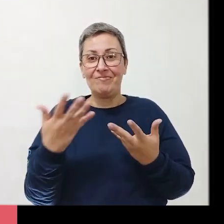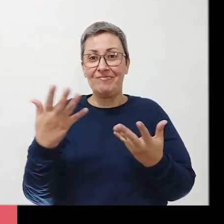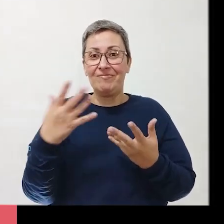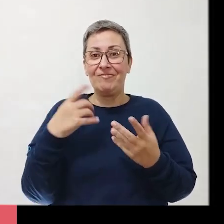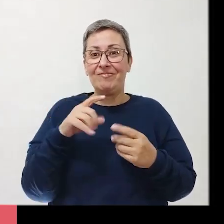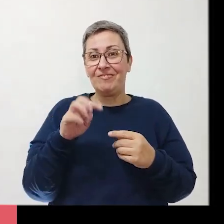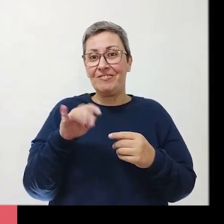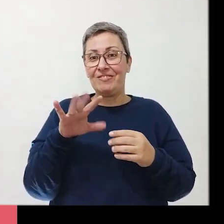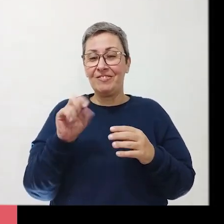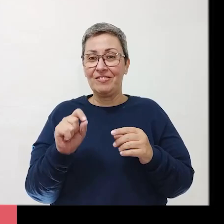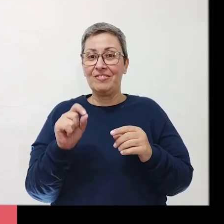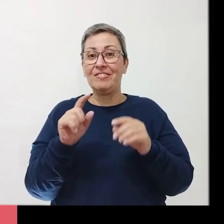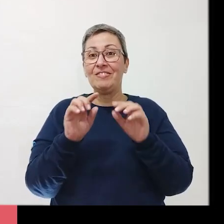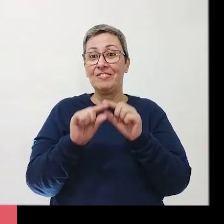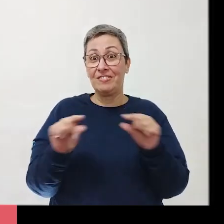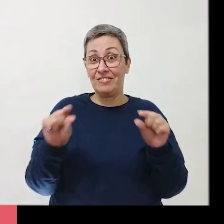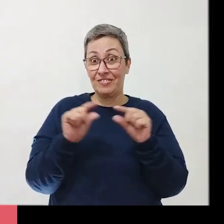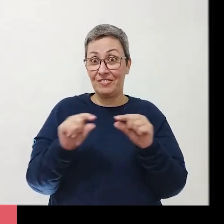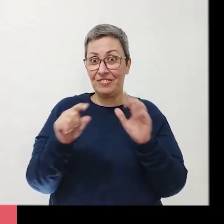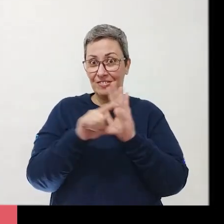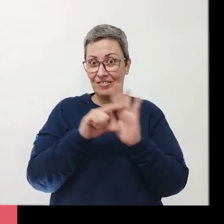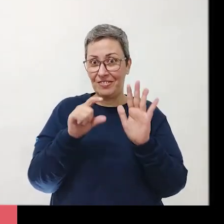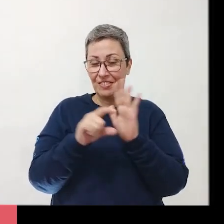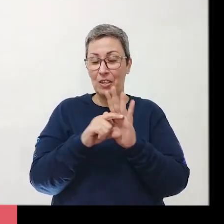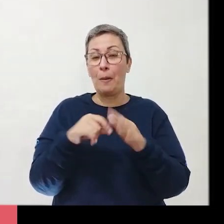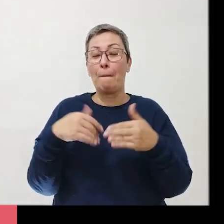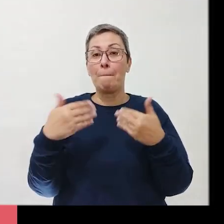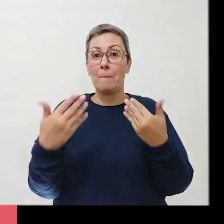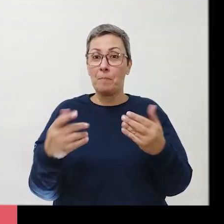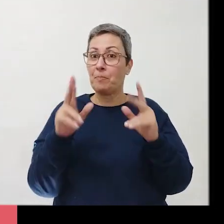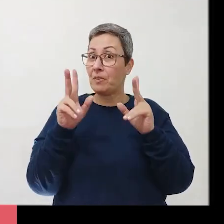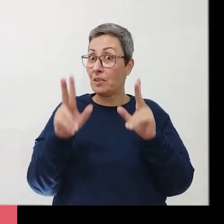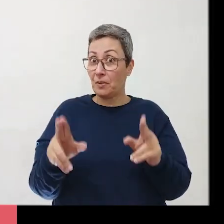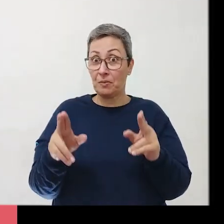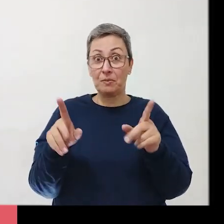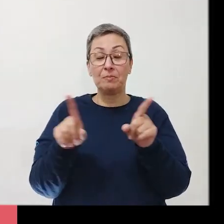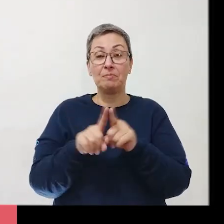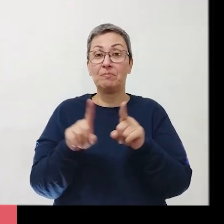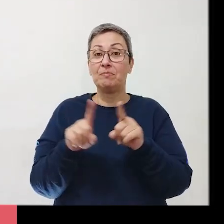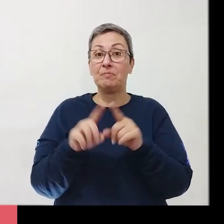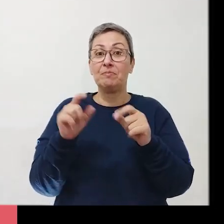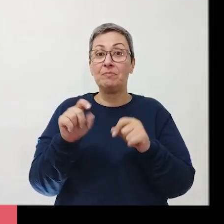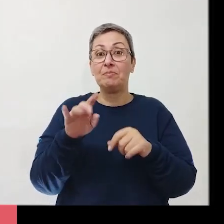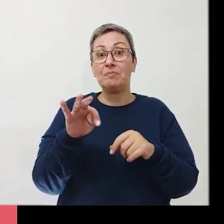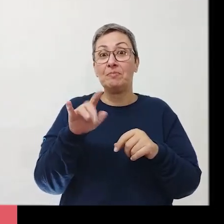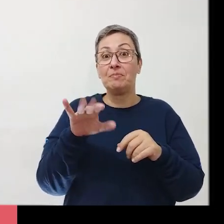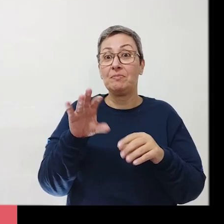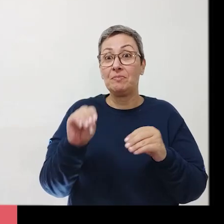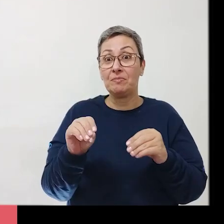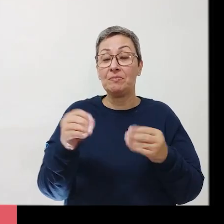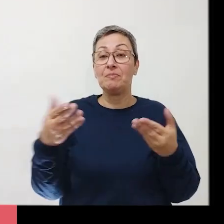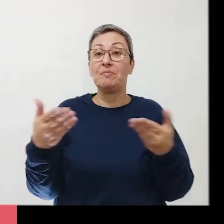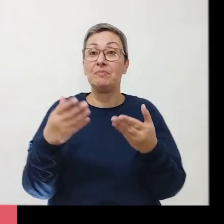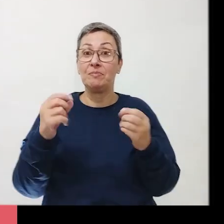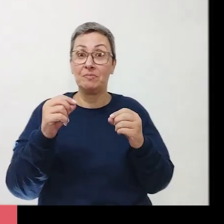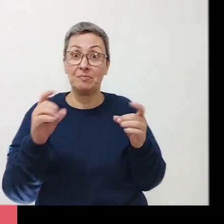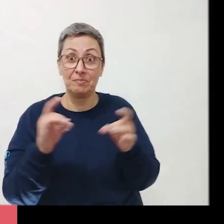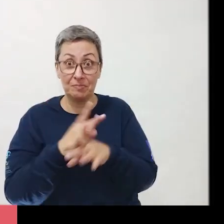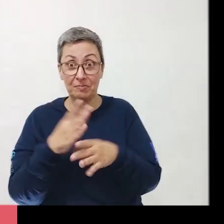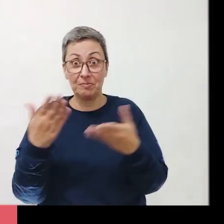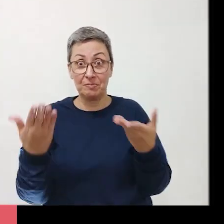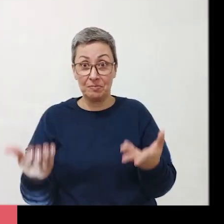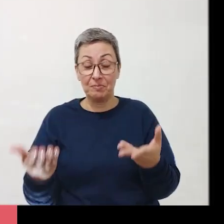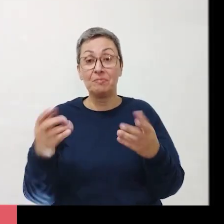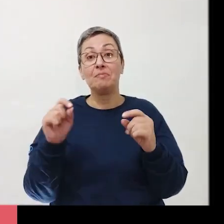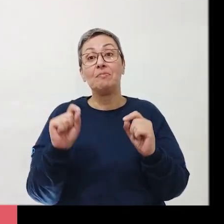de versos. Então, é a mesma coisa do acróstico que acabamos de formar. Só que agora,